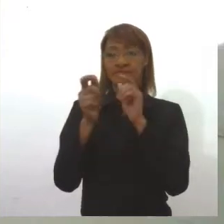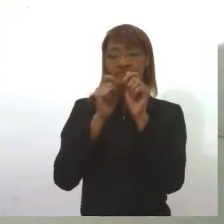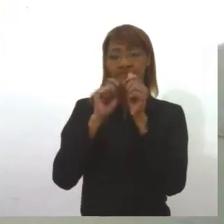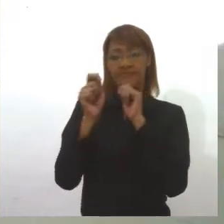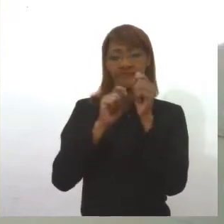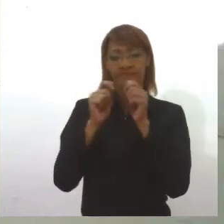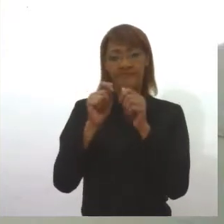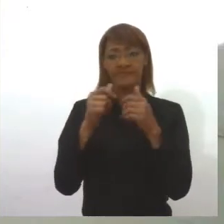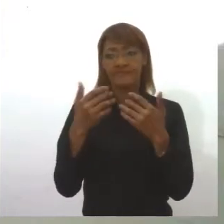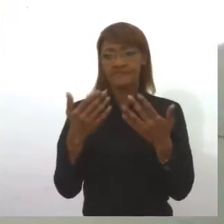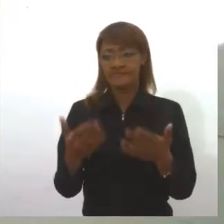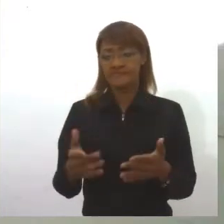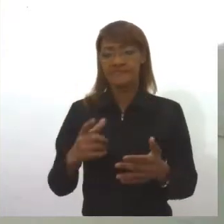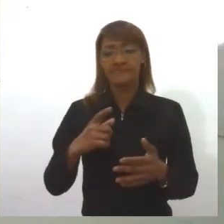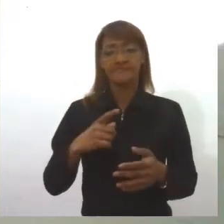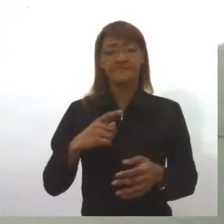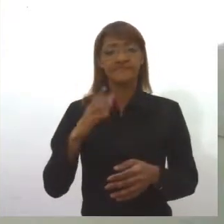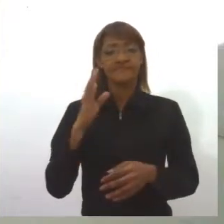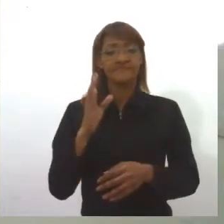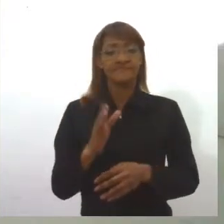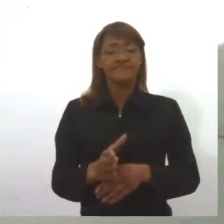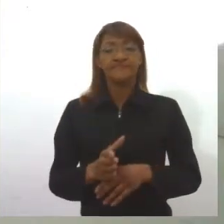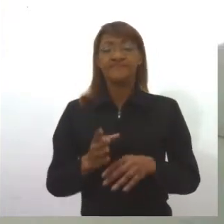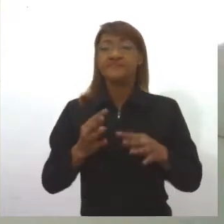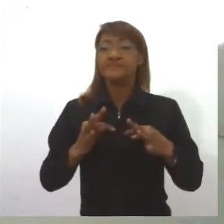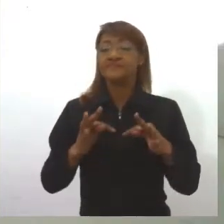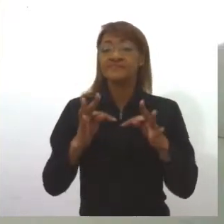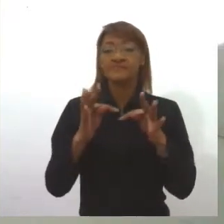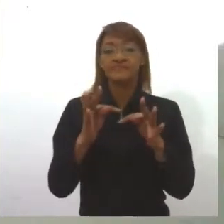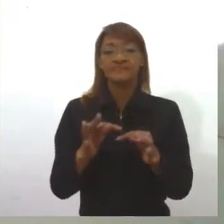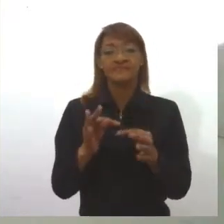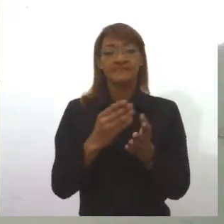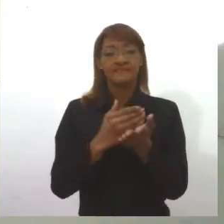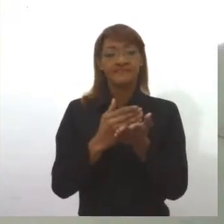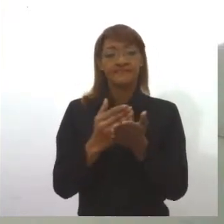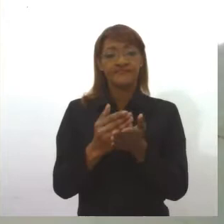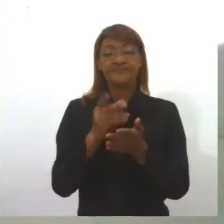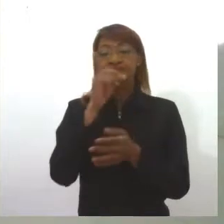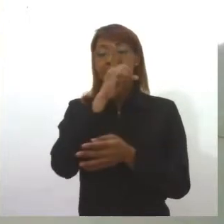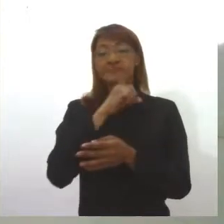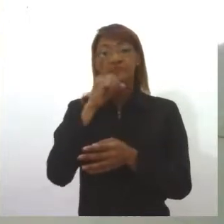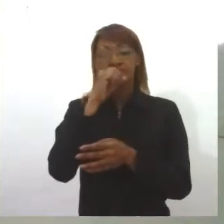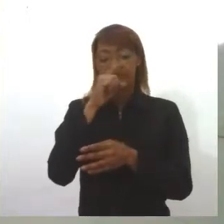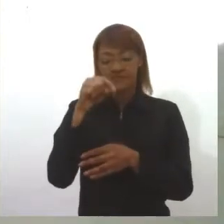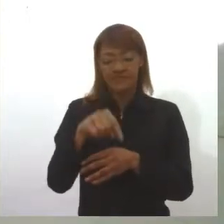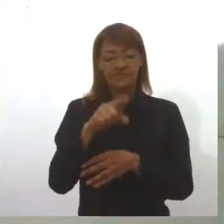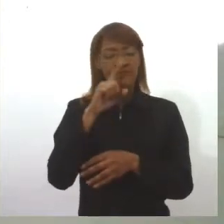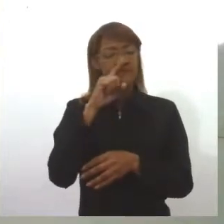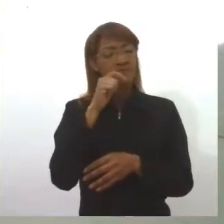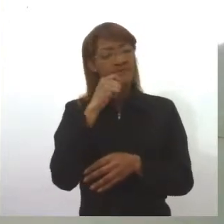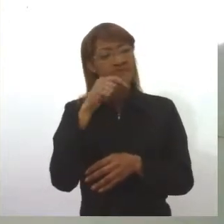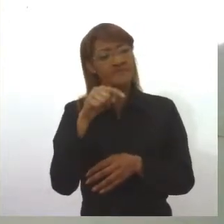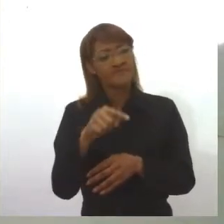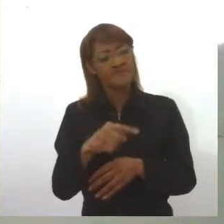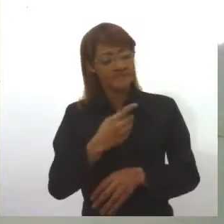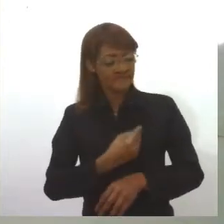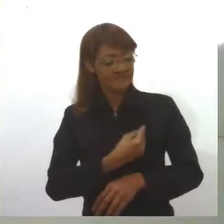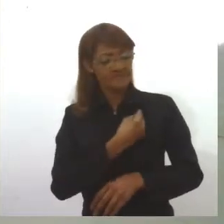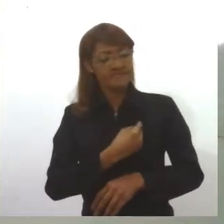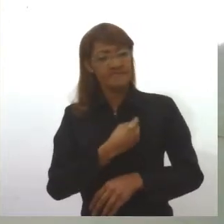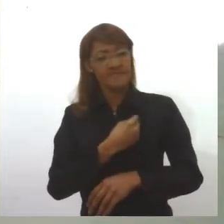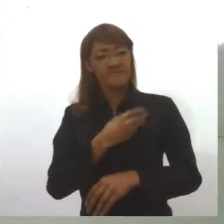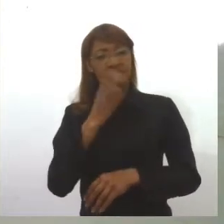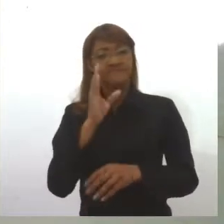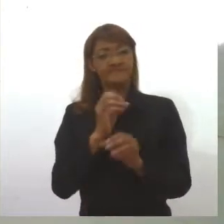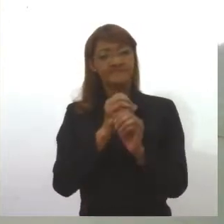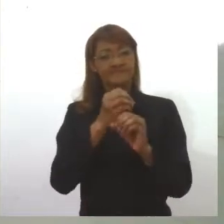Um grande evento sobre inovação tecnológica terá início no próximo domingo em Aracaju e contará com a presença de engenheiros do Google